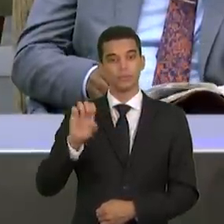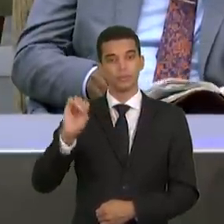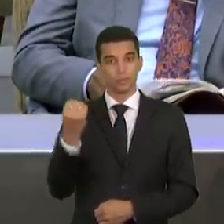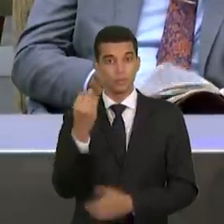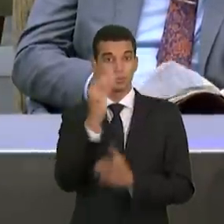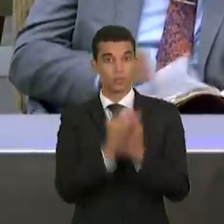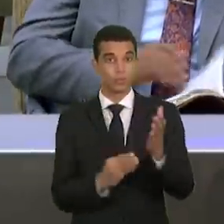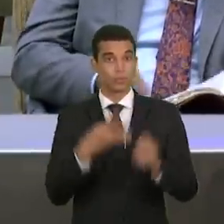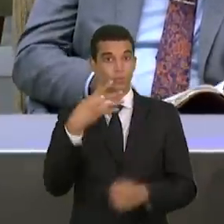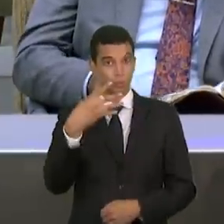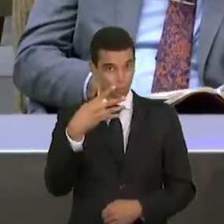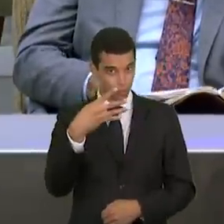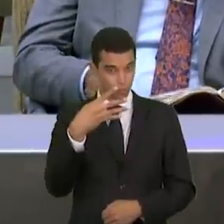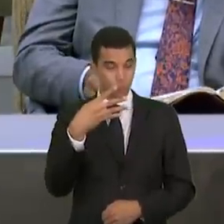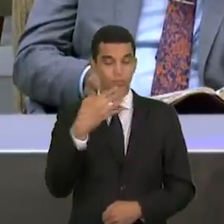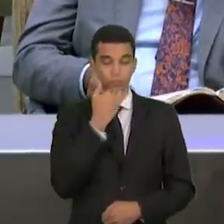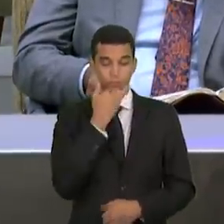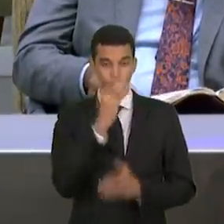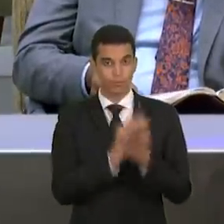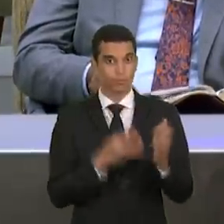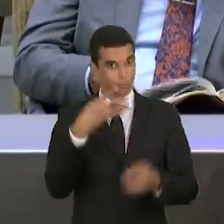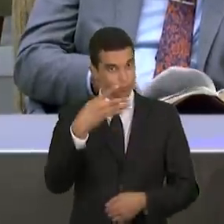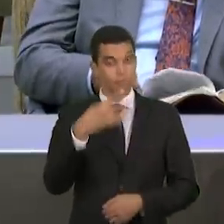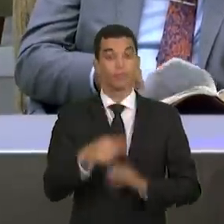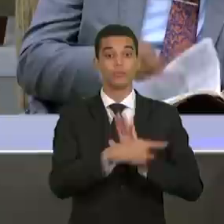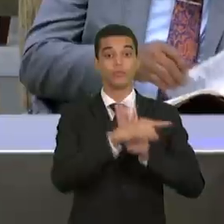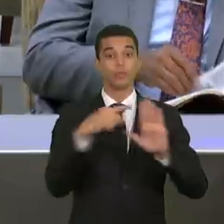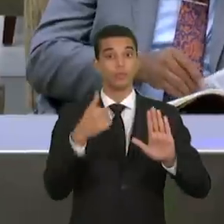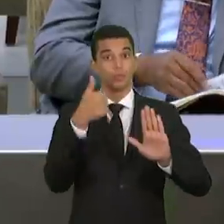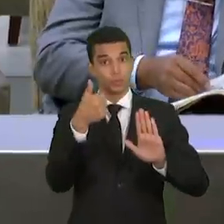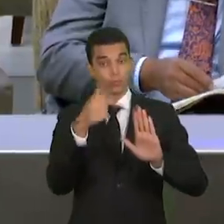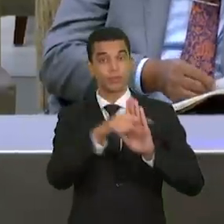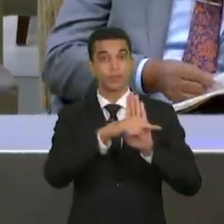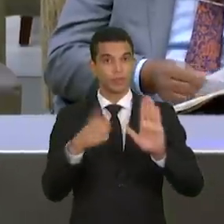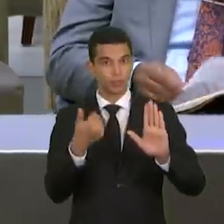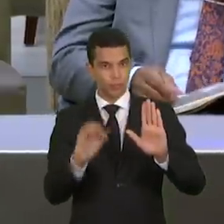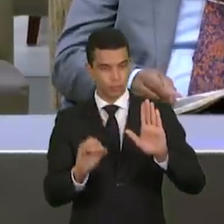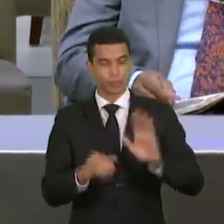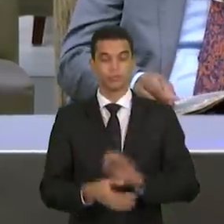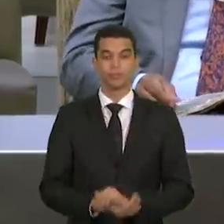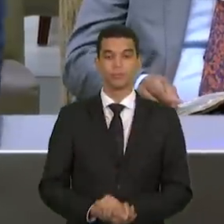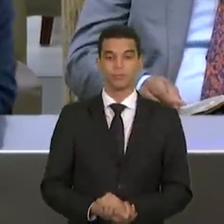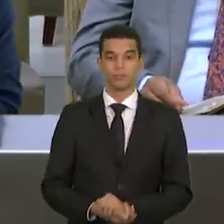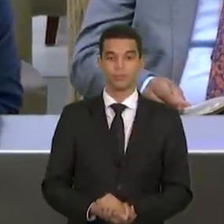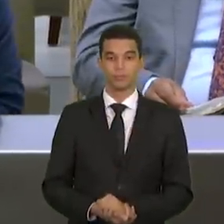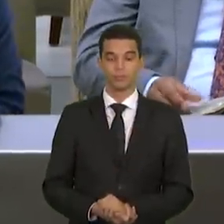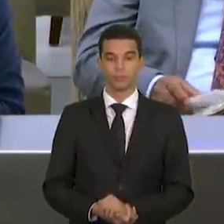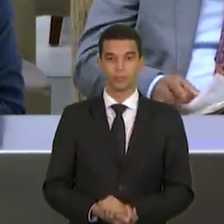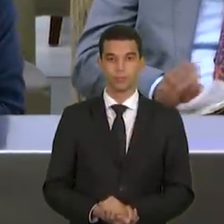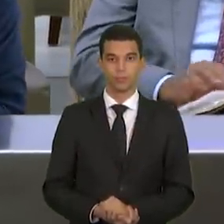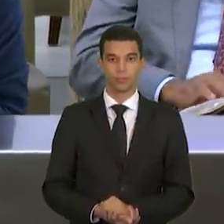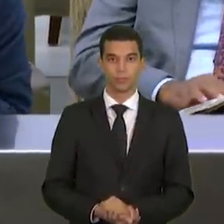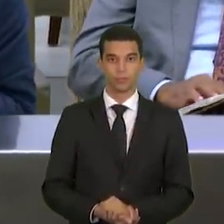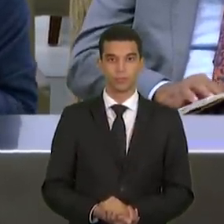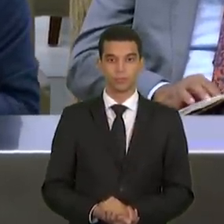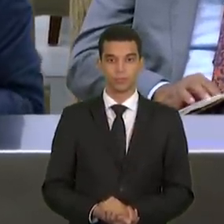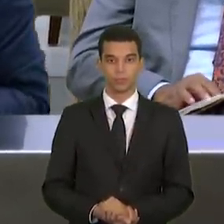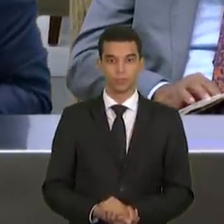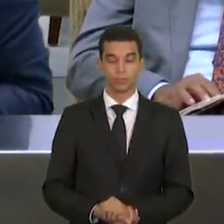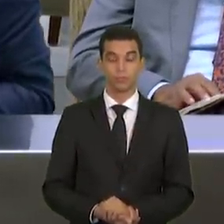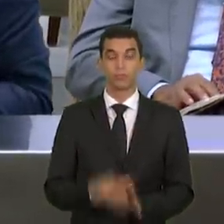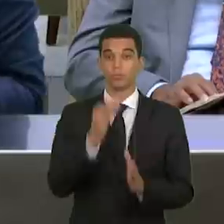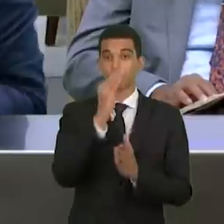4. Veja o que diz o versículo 1 e o versículo 10. Finalmente, irmãos, 4 e